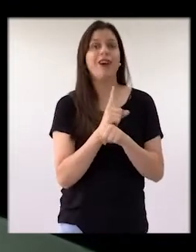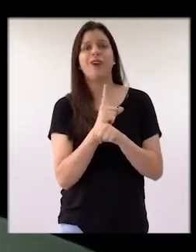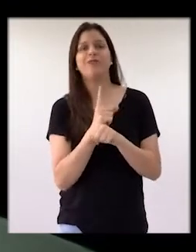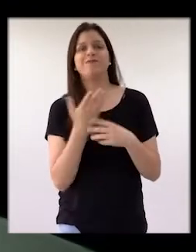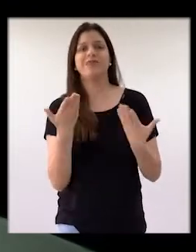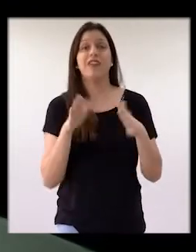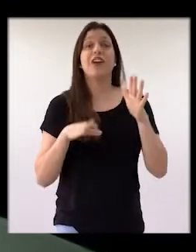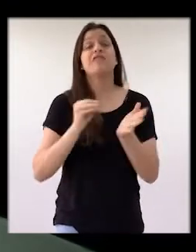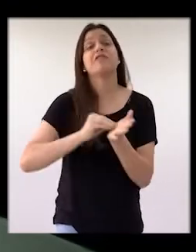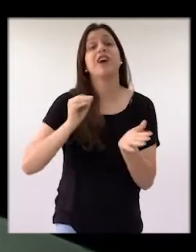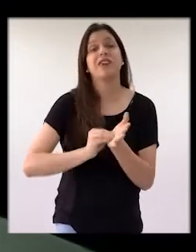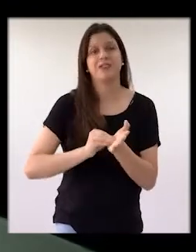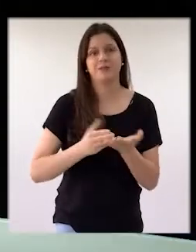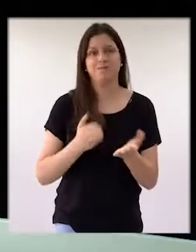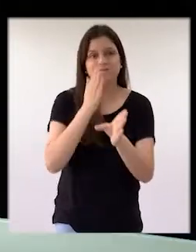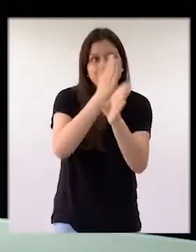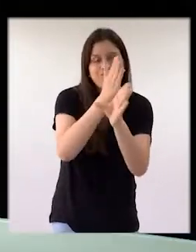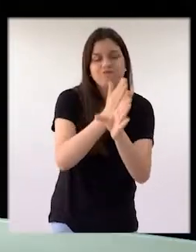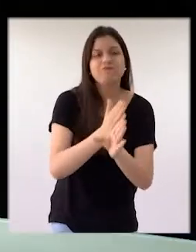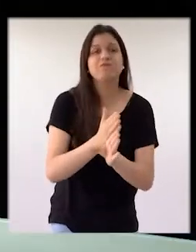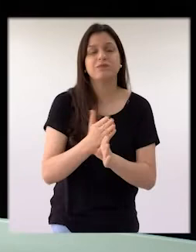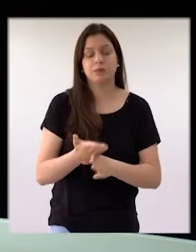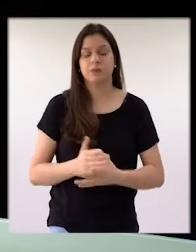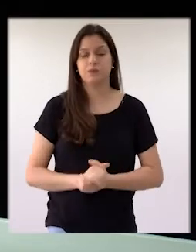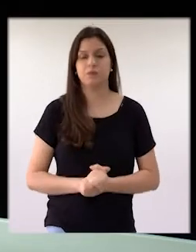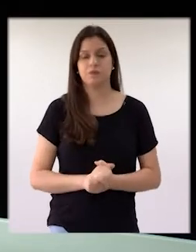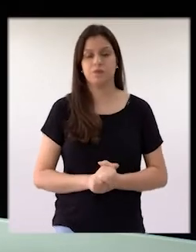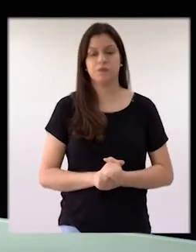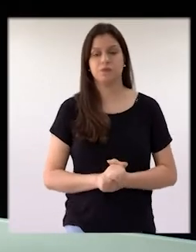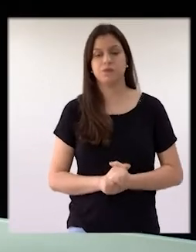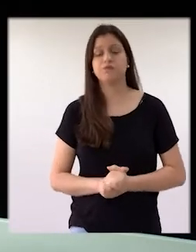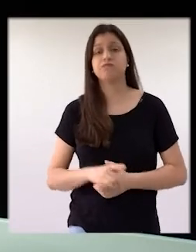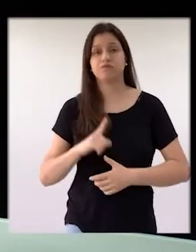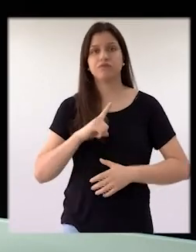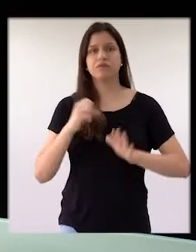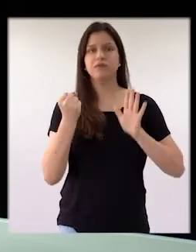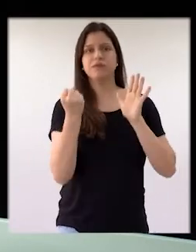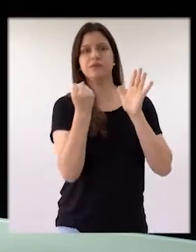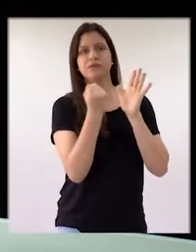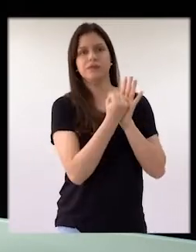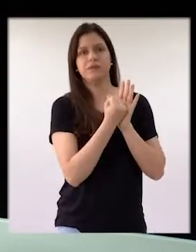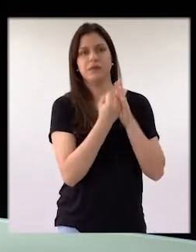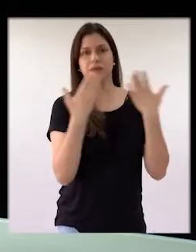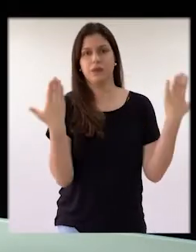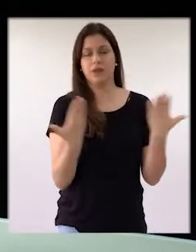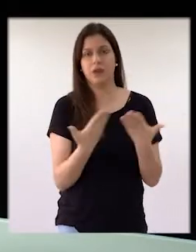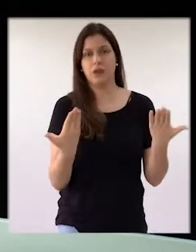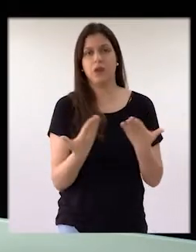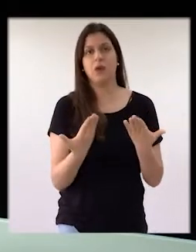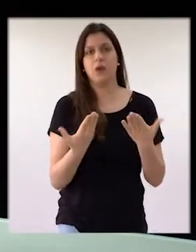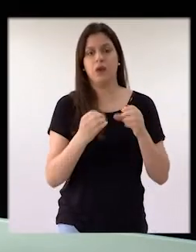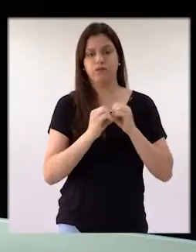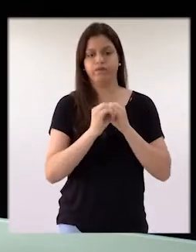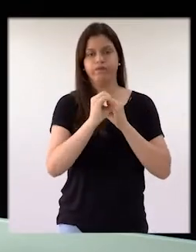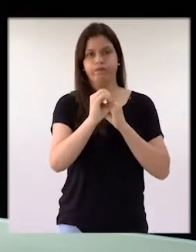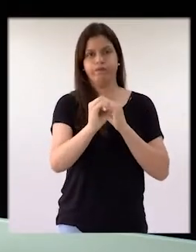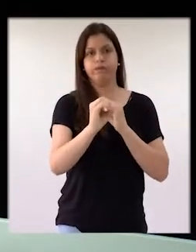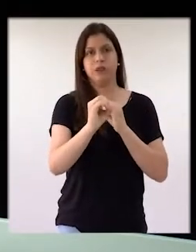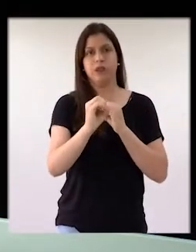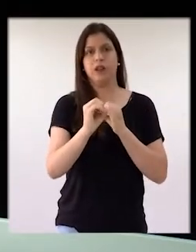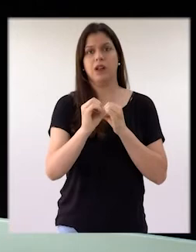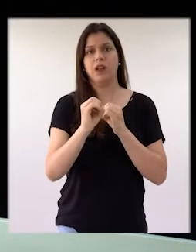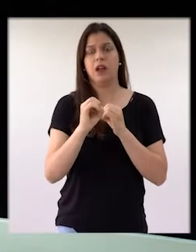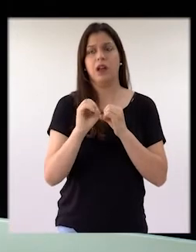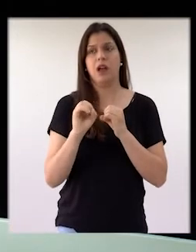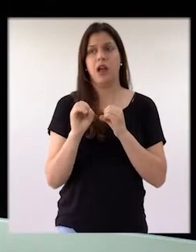qualidade, não, ele não é de qualidade. Uhum. E eu até comentei no começo, a gente ainda não tocou nesse assunto, o marco do saneamento foi aprovado